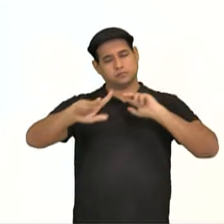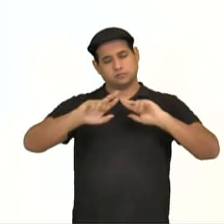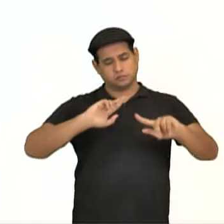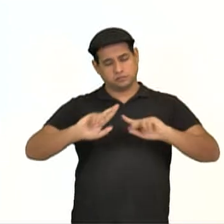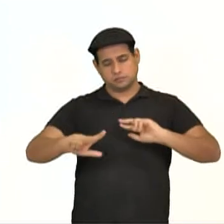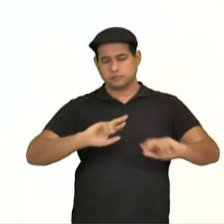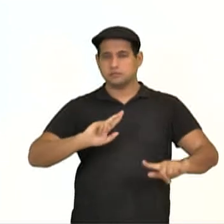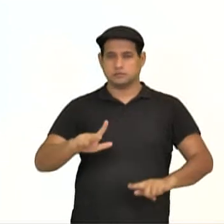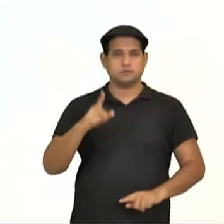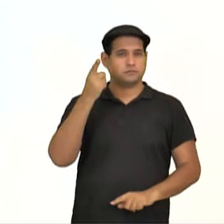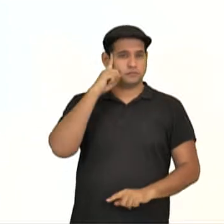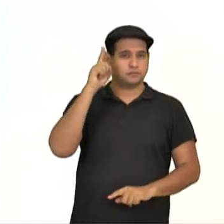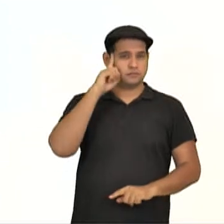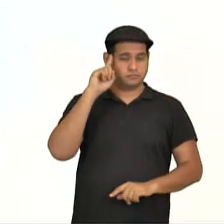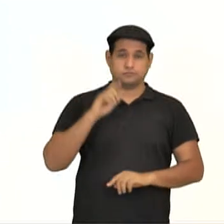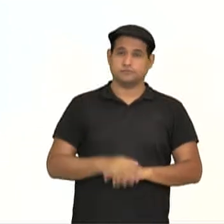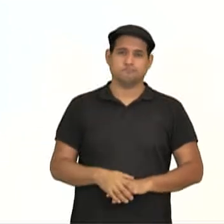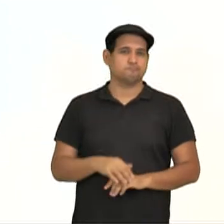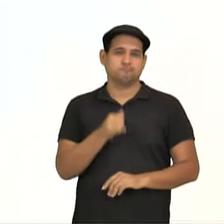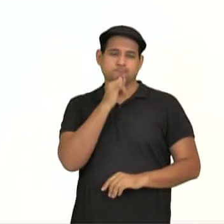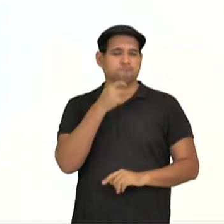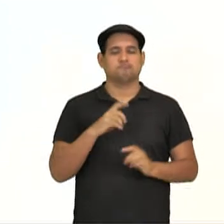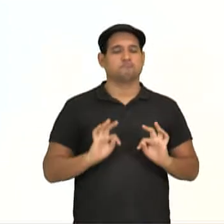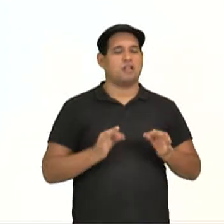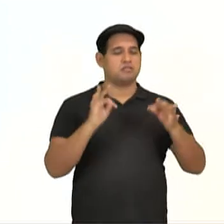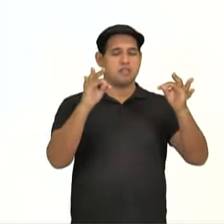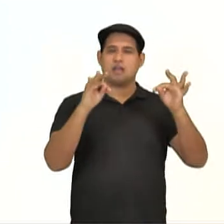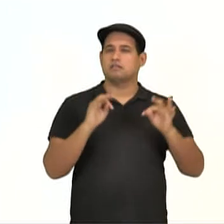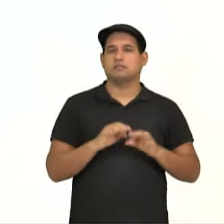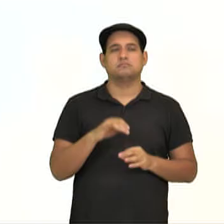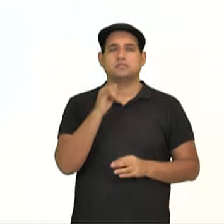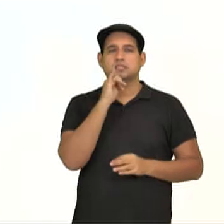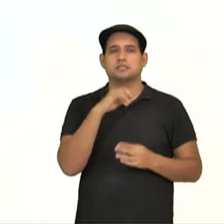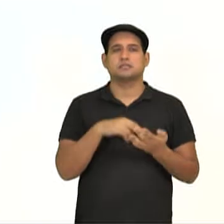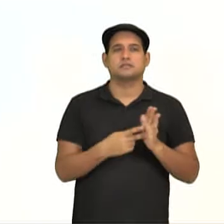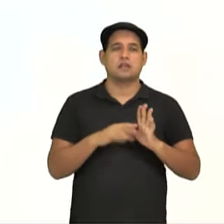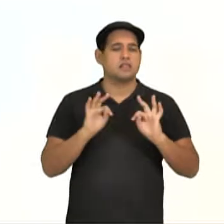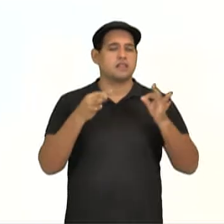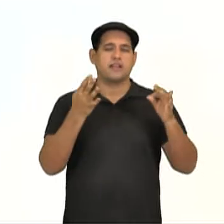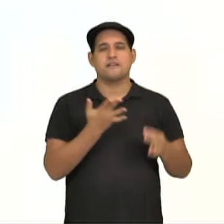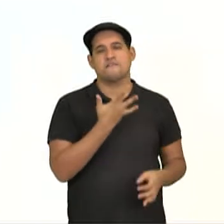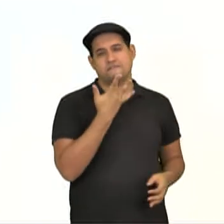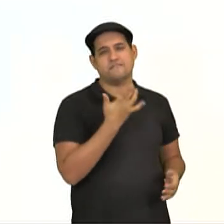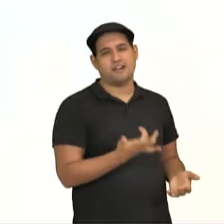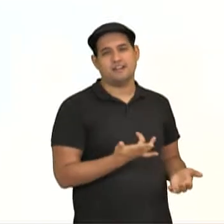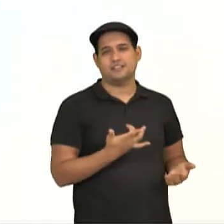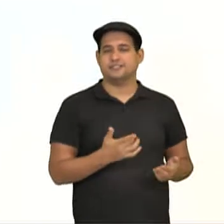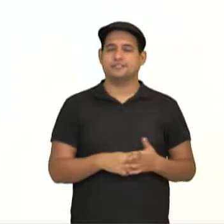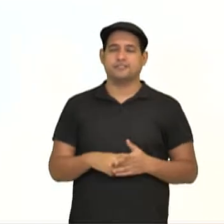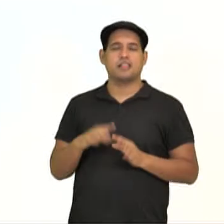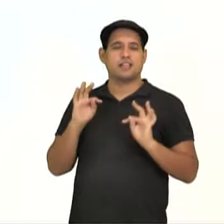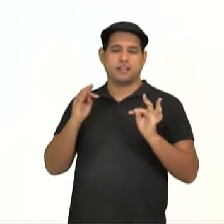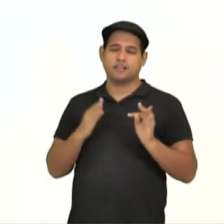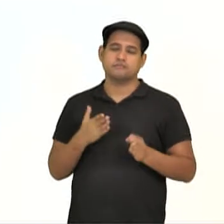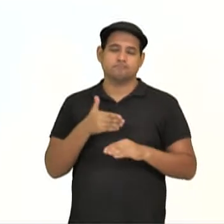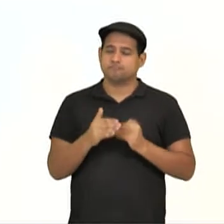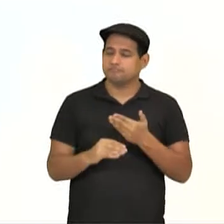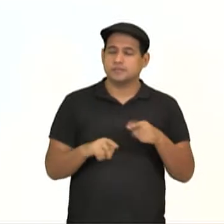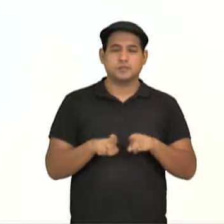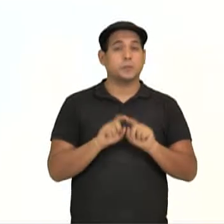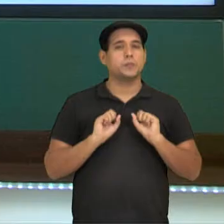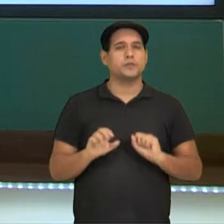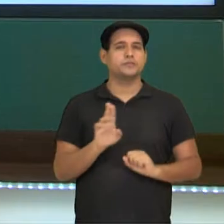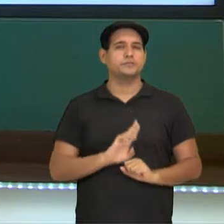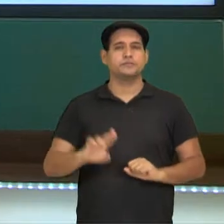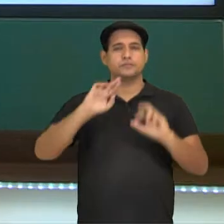maneiras em sua rotina. Então, não são técnicas difíceis, são técnicas muito fáceis, muito acessíveis e que vocês podem